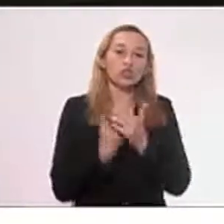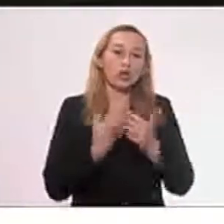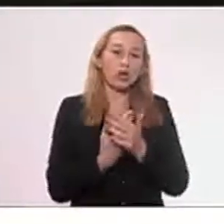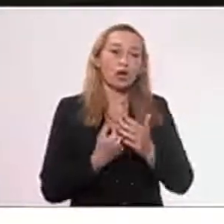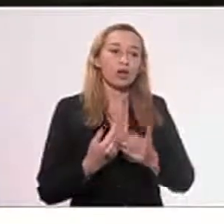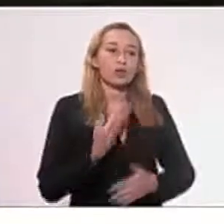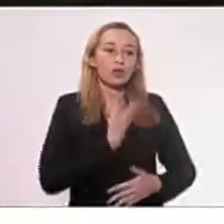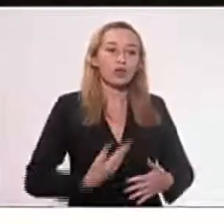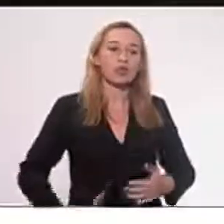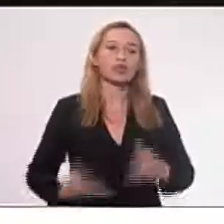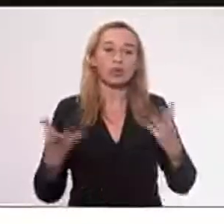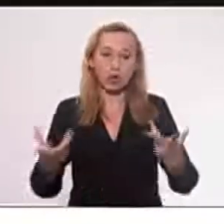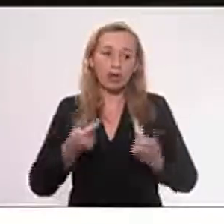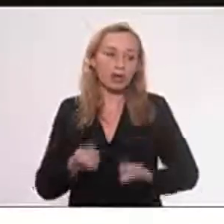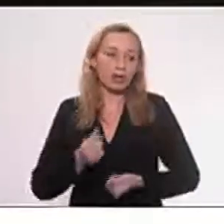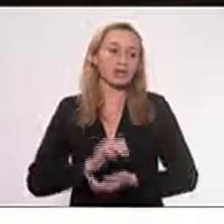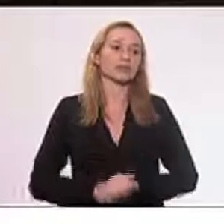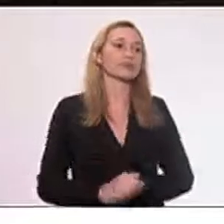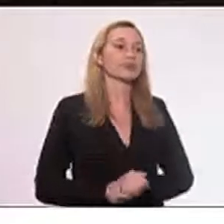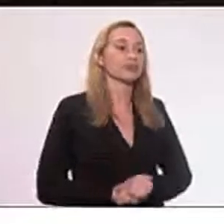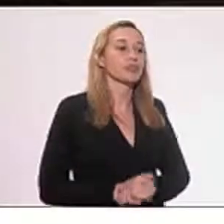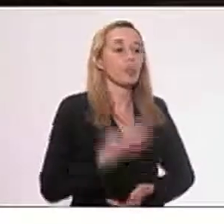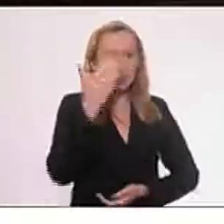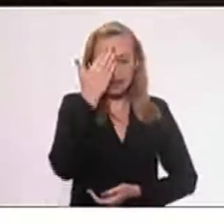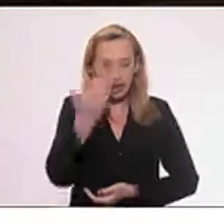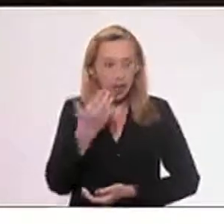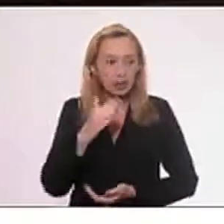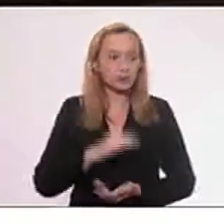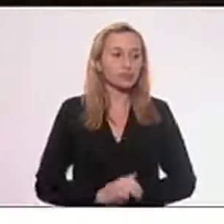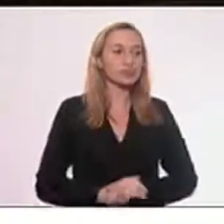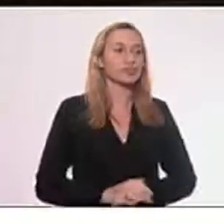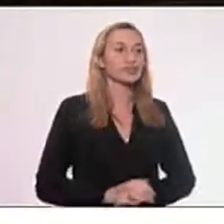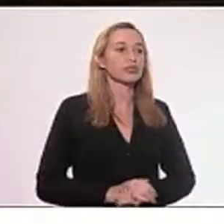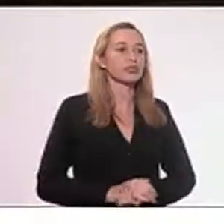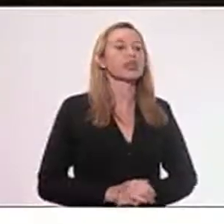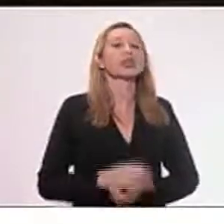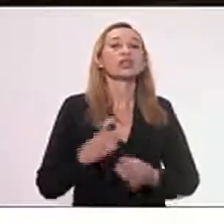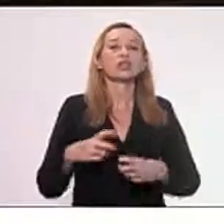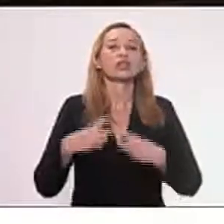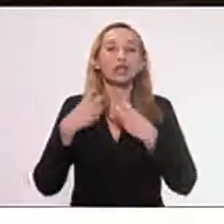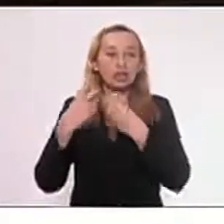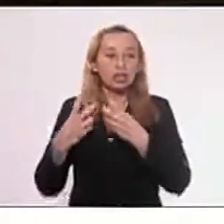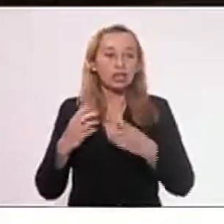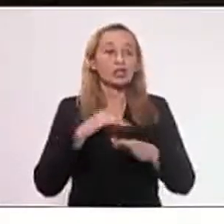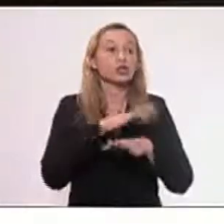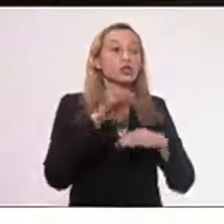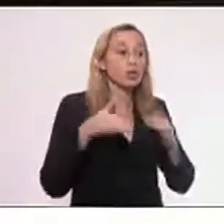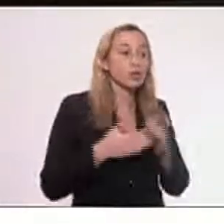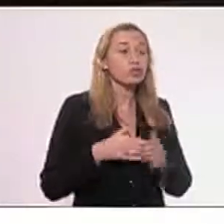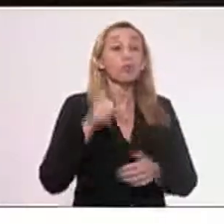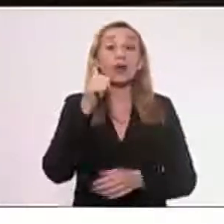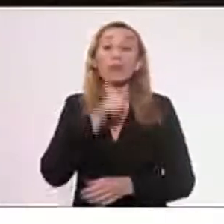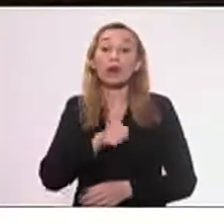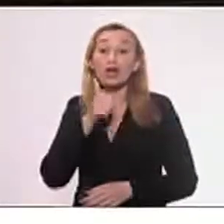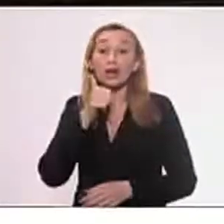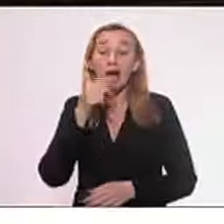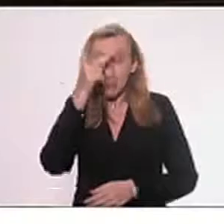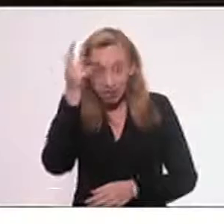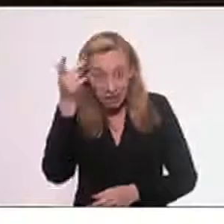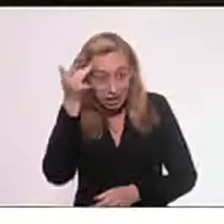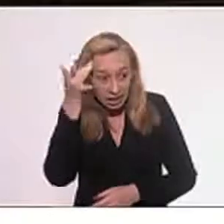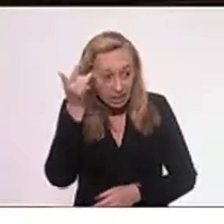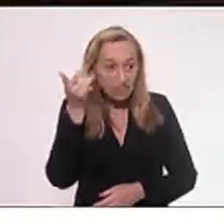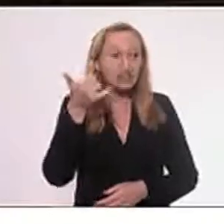qualidade obrigada pelos padrões da perícia no pronunciamento conclamando todos e todas para amanhã 15 de maio